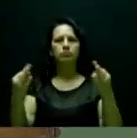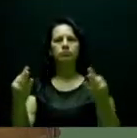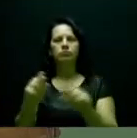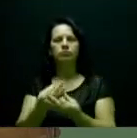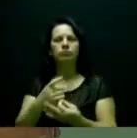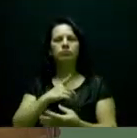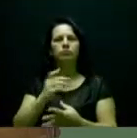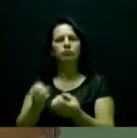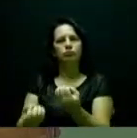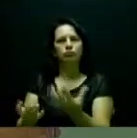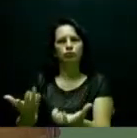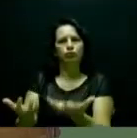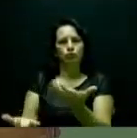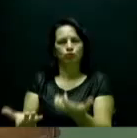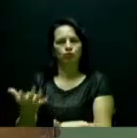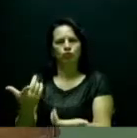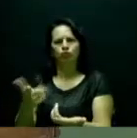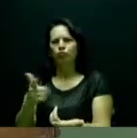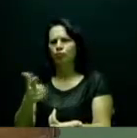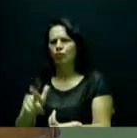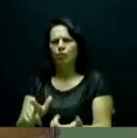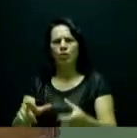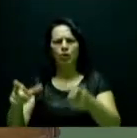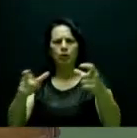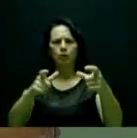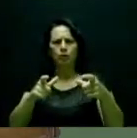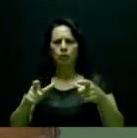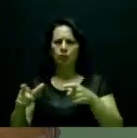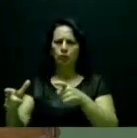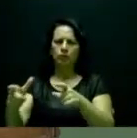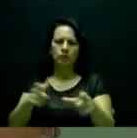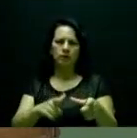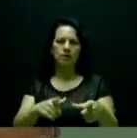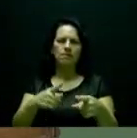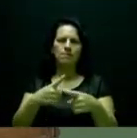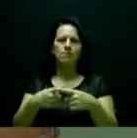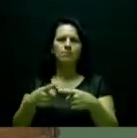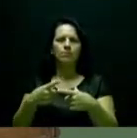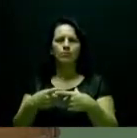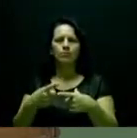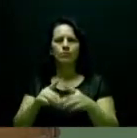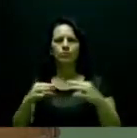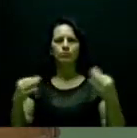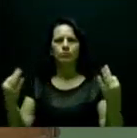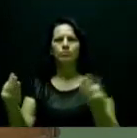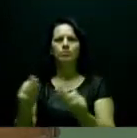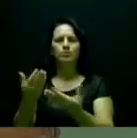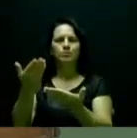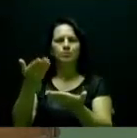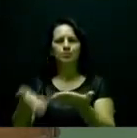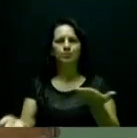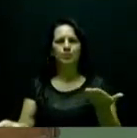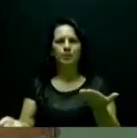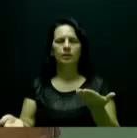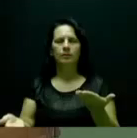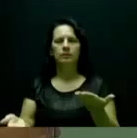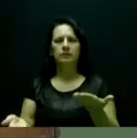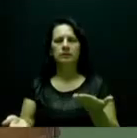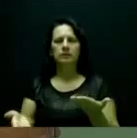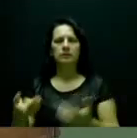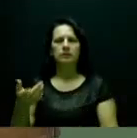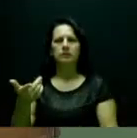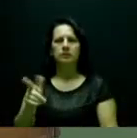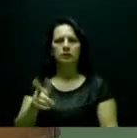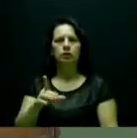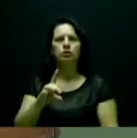incêndio ocorrido, não importa o bairro, o local que ocorra, mas a situação daquelas famílias que perderam tudo e não